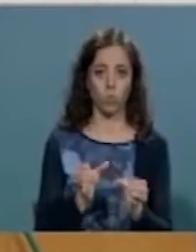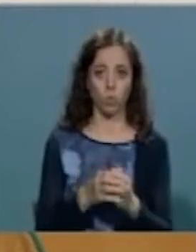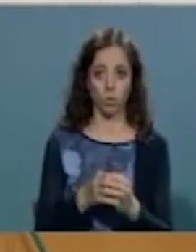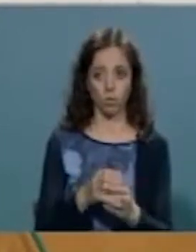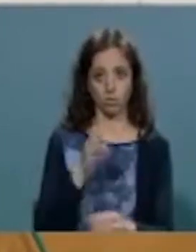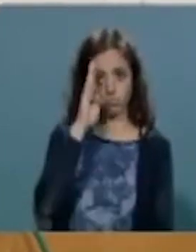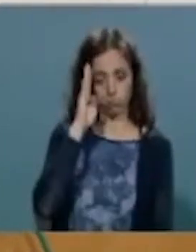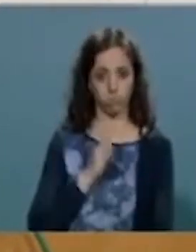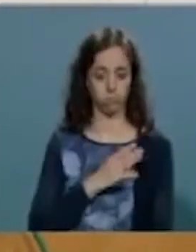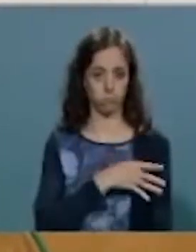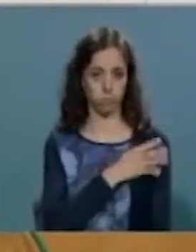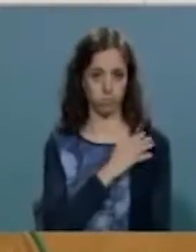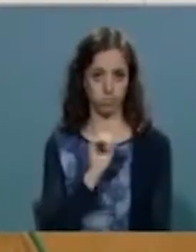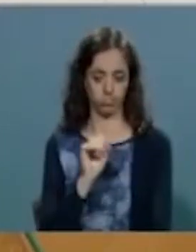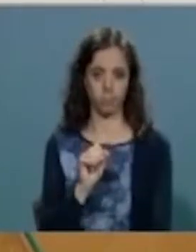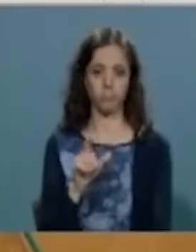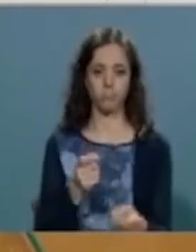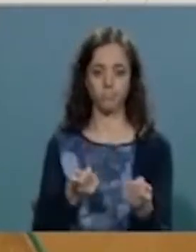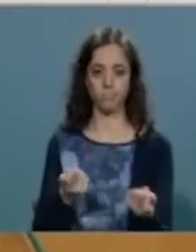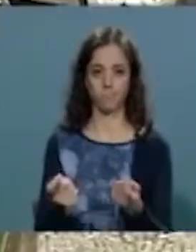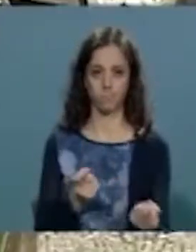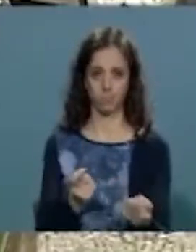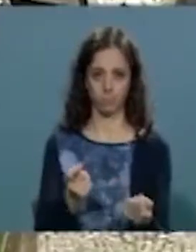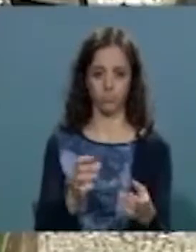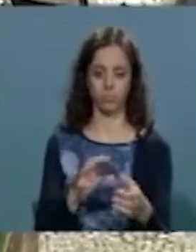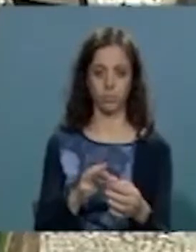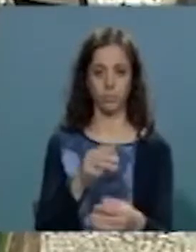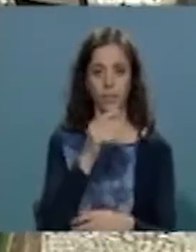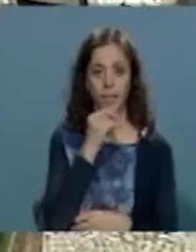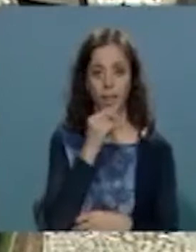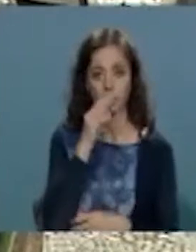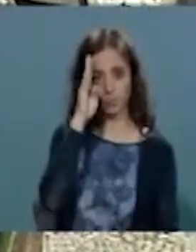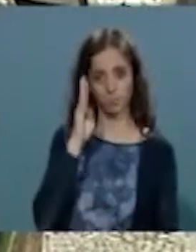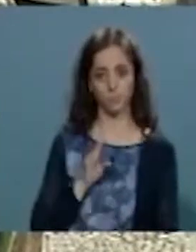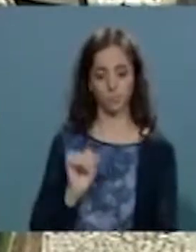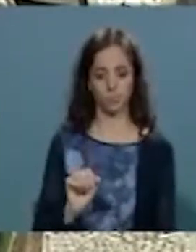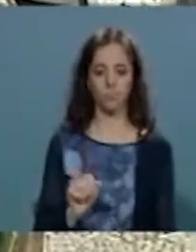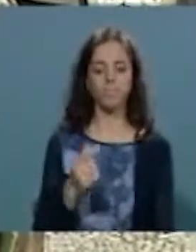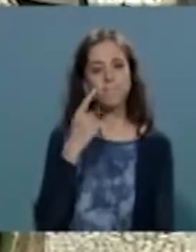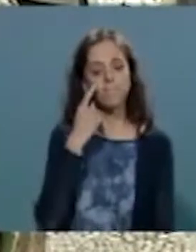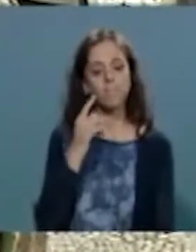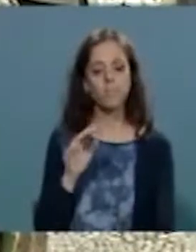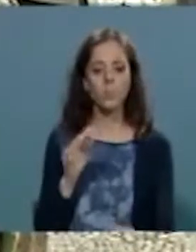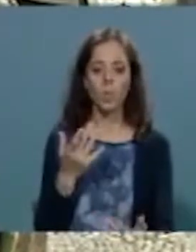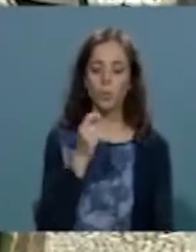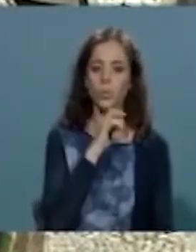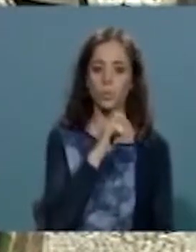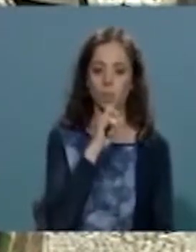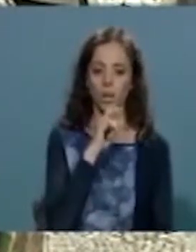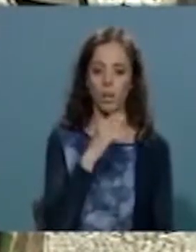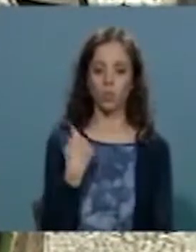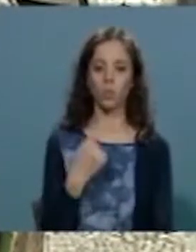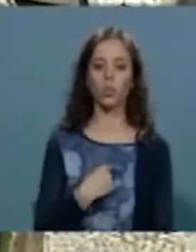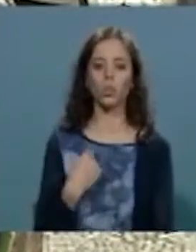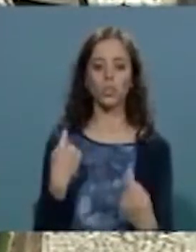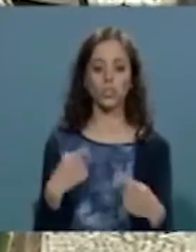e do nosso depois de analisado e em coordenação com o comando das forças terrestres a e vivemos Qual é a possibilidade de um de